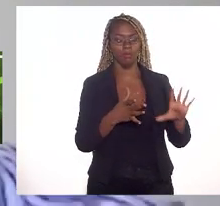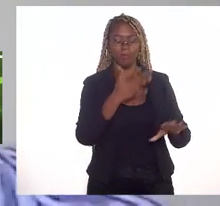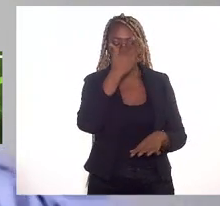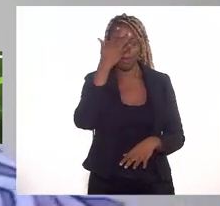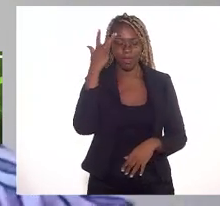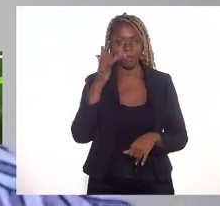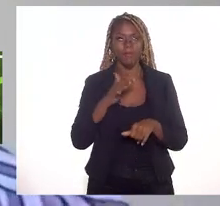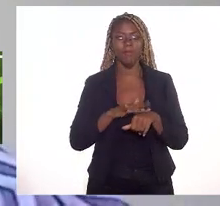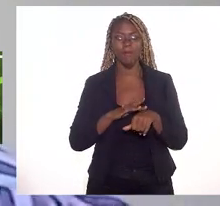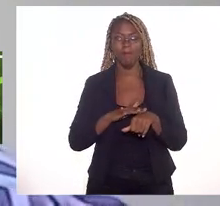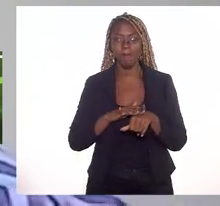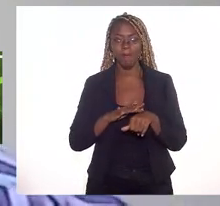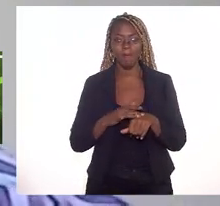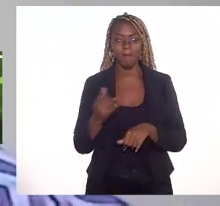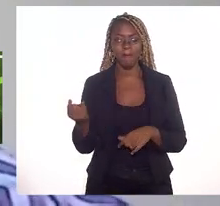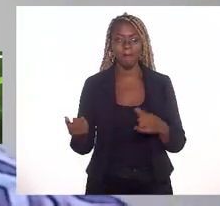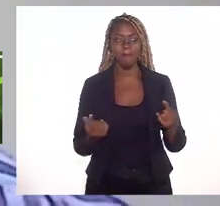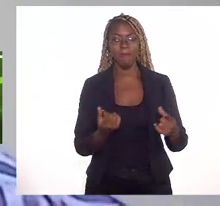raras.